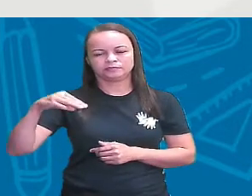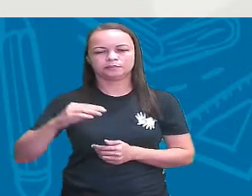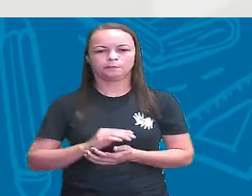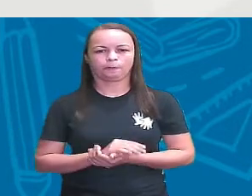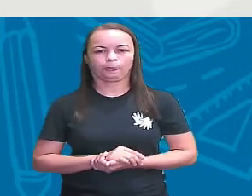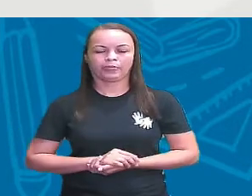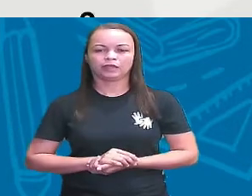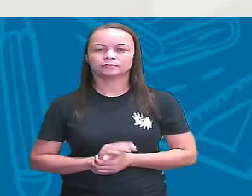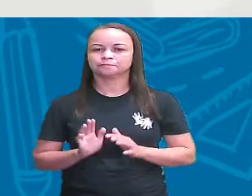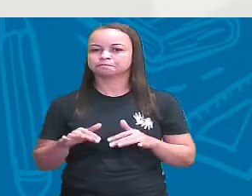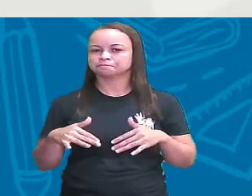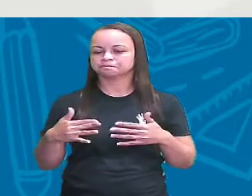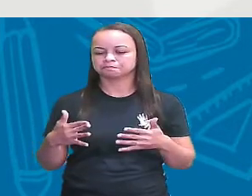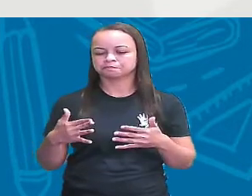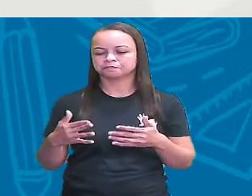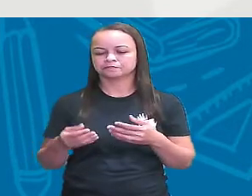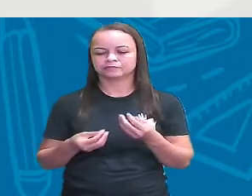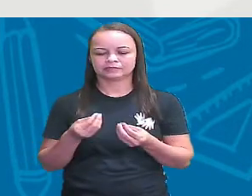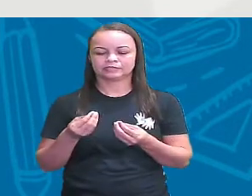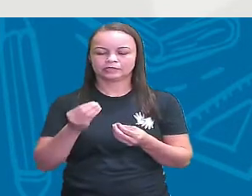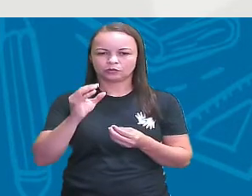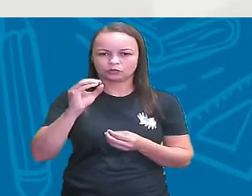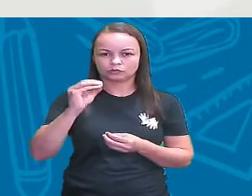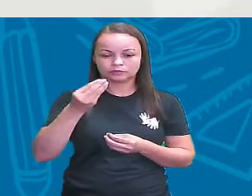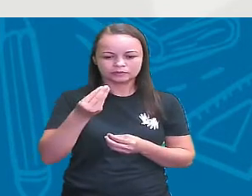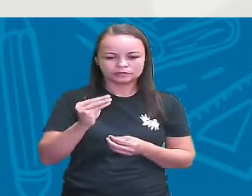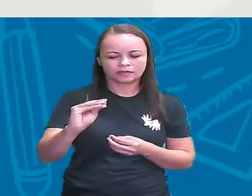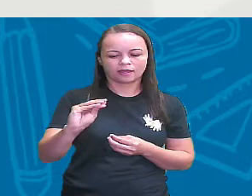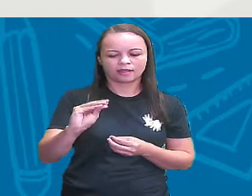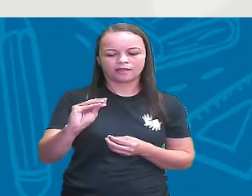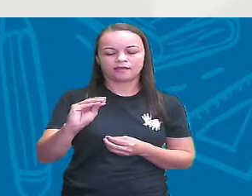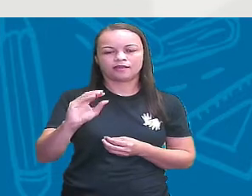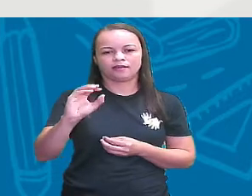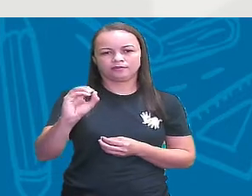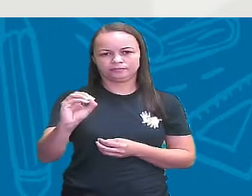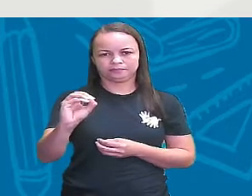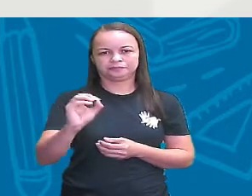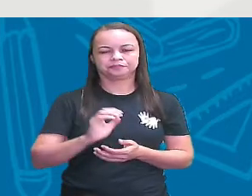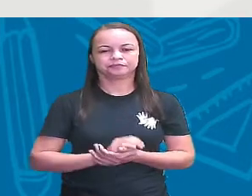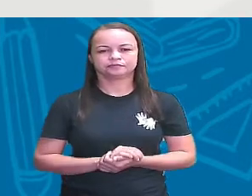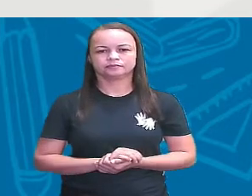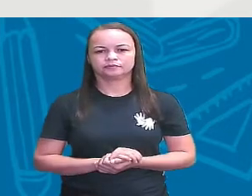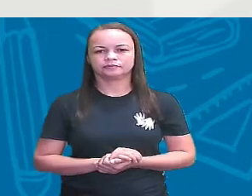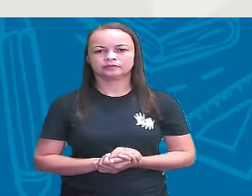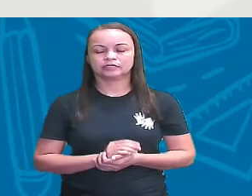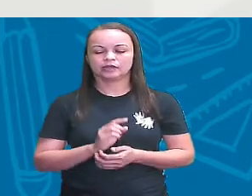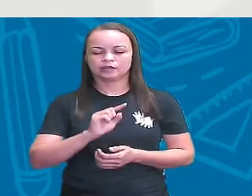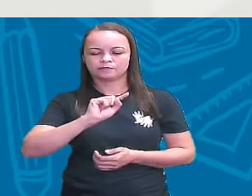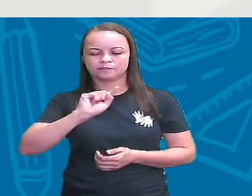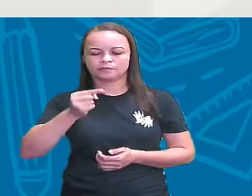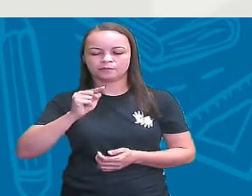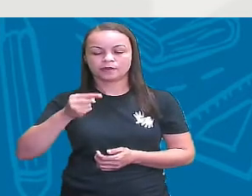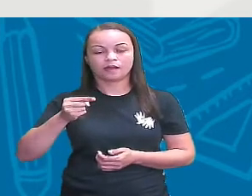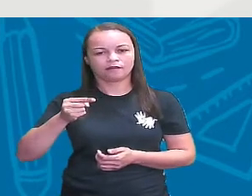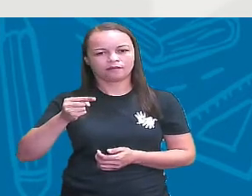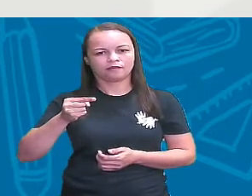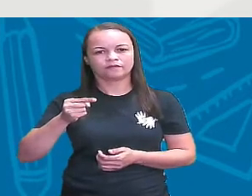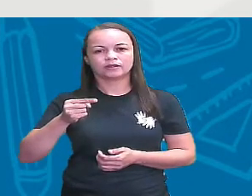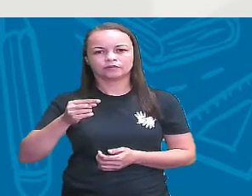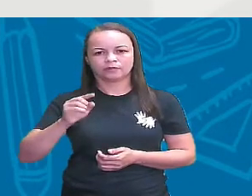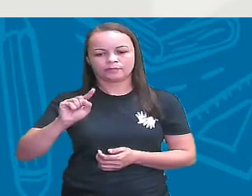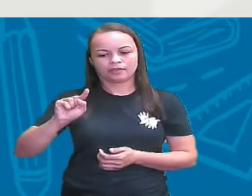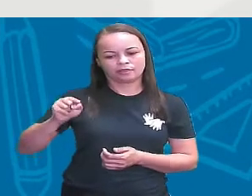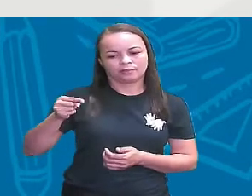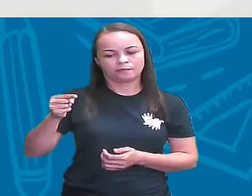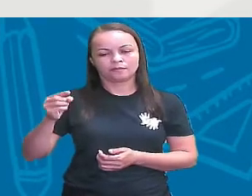centímetro. E aí, ó, acrescentei mais um zero aqui. Arrastei a minha vírgula para depois do